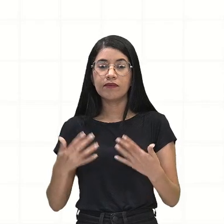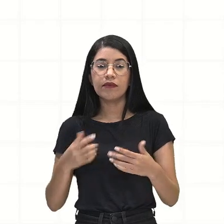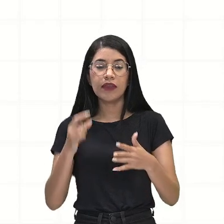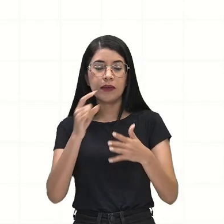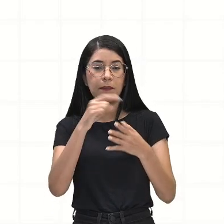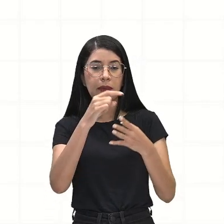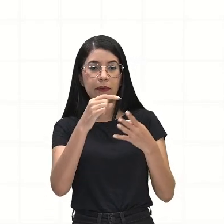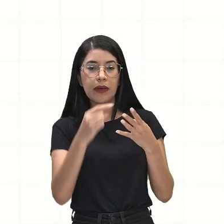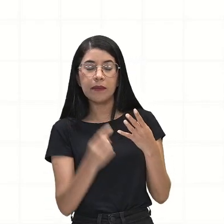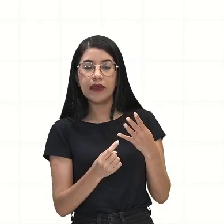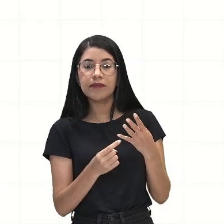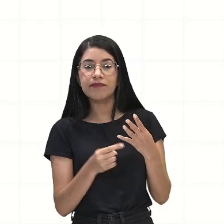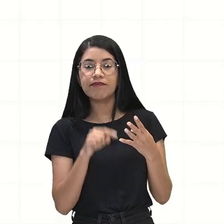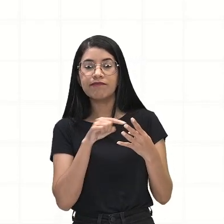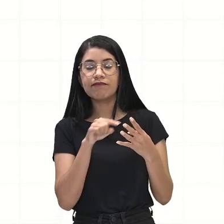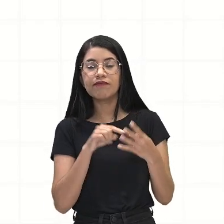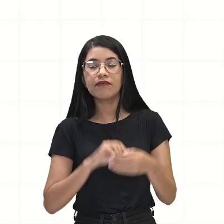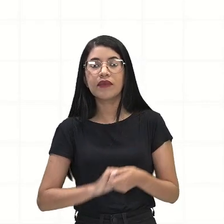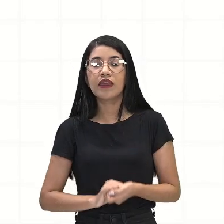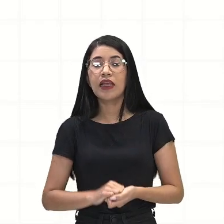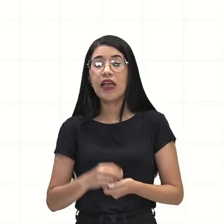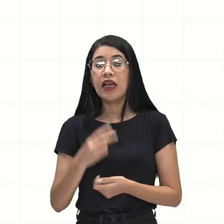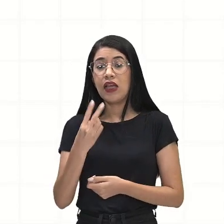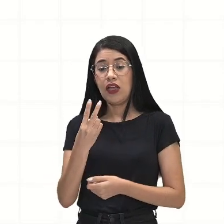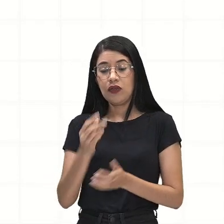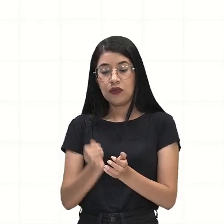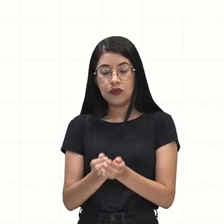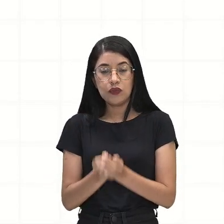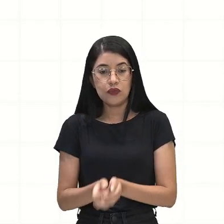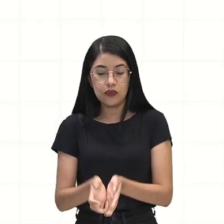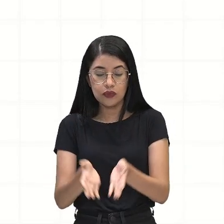aqui, né? Quando eu tenho dois dados